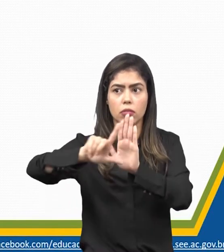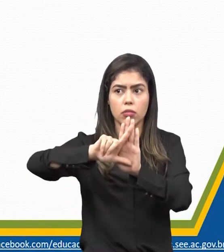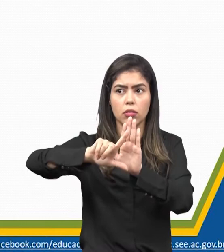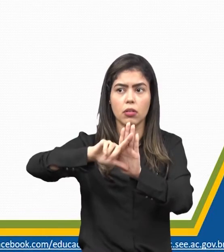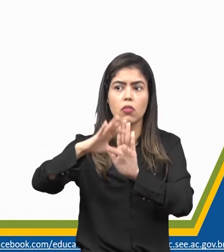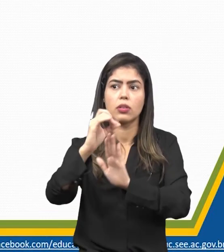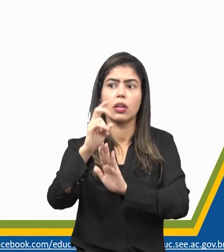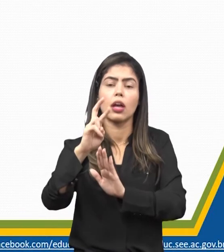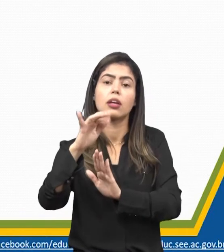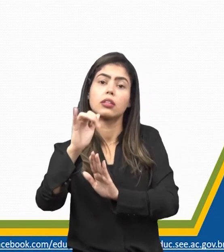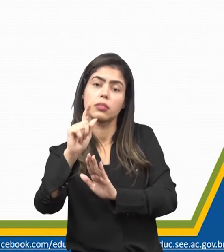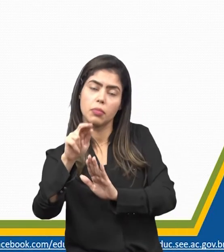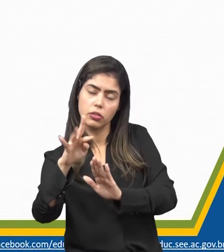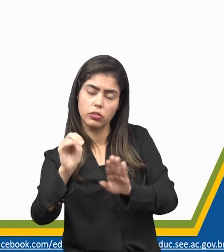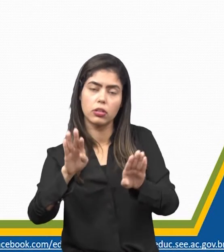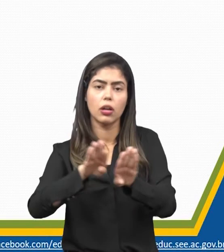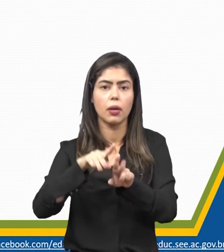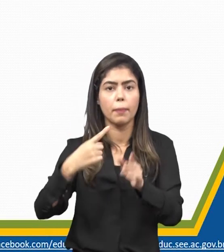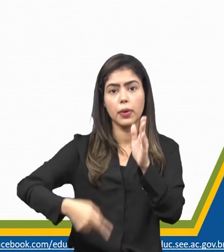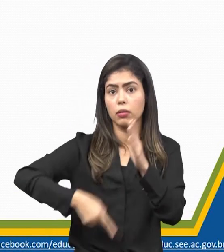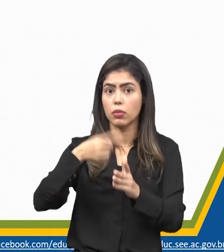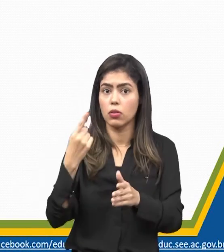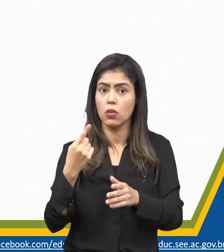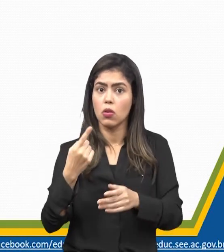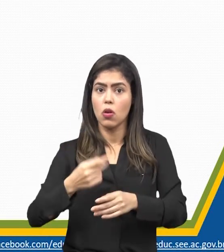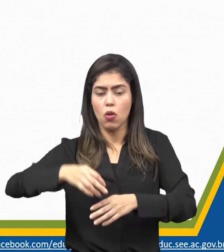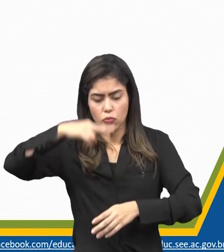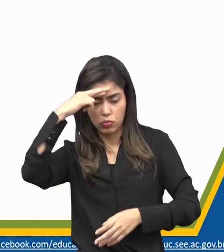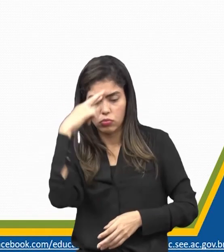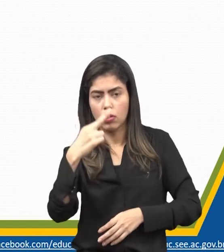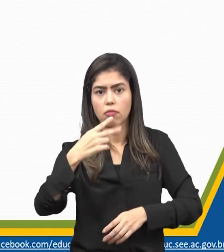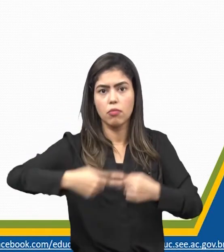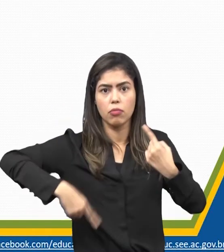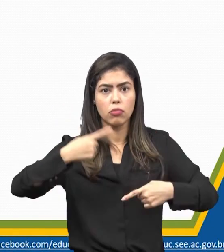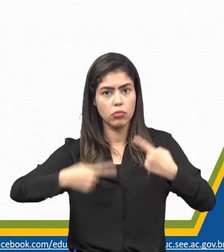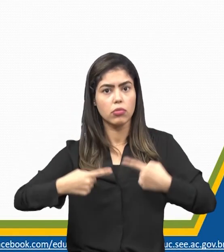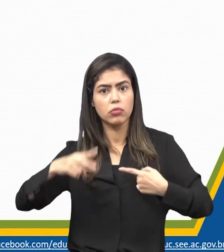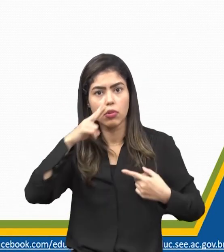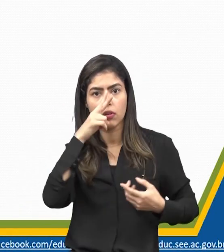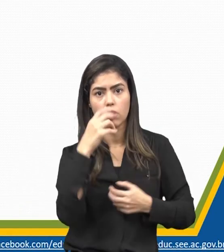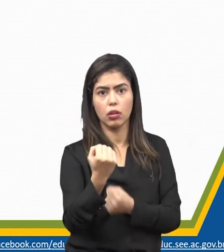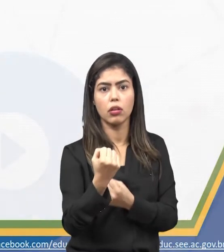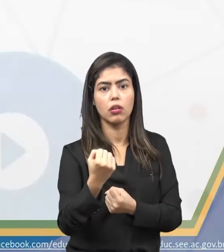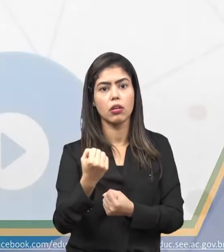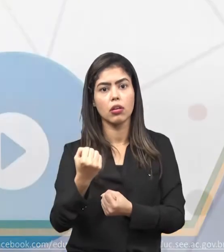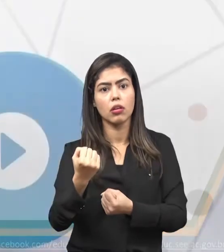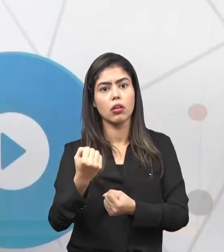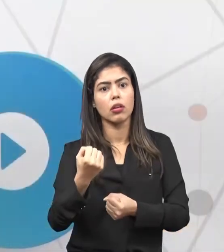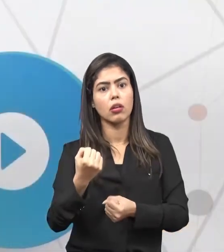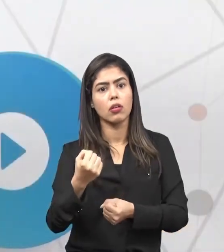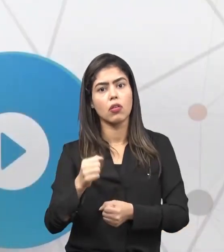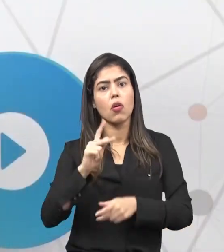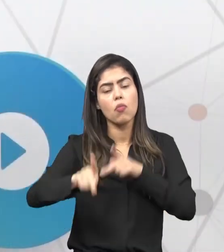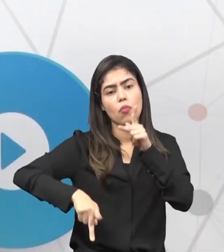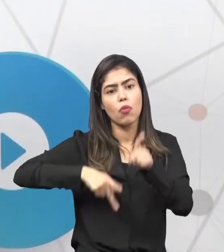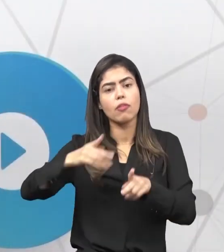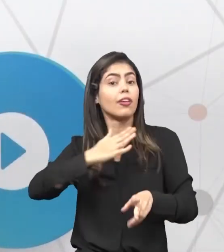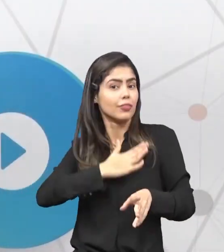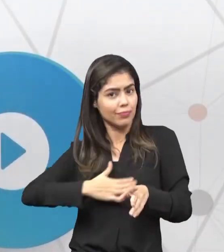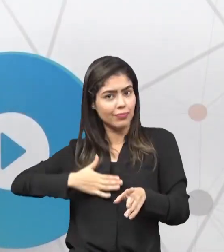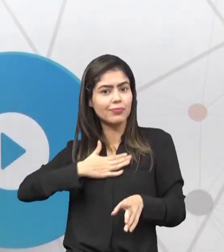carismática. Primeiro, ele foi um líder político que exerceu seu poder, né, agradando, né, o